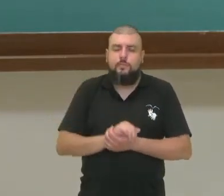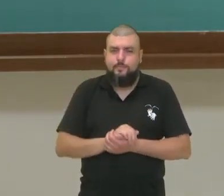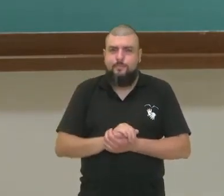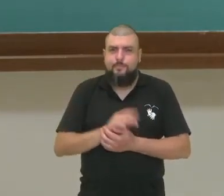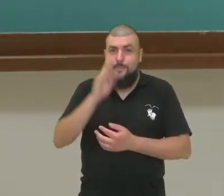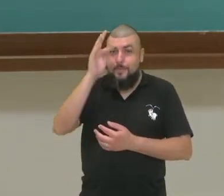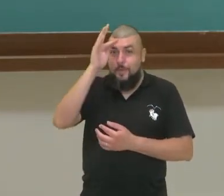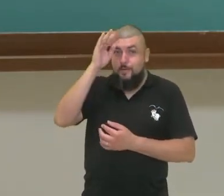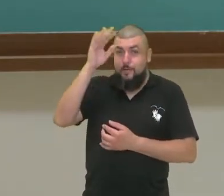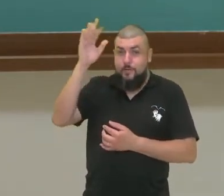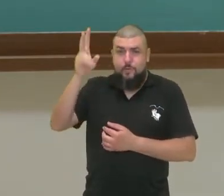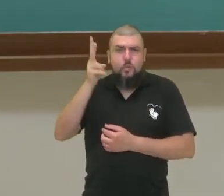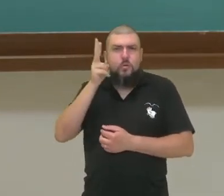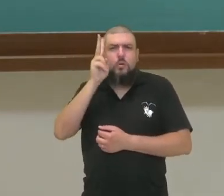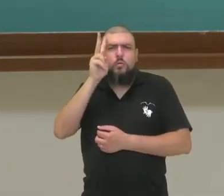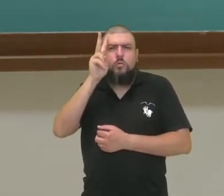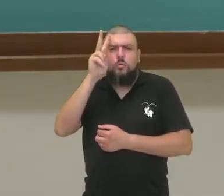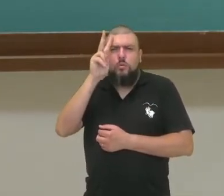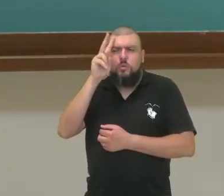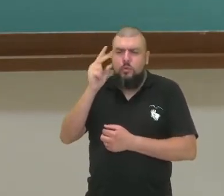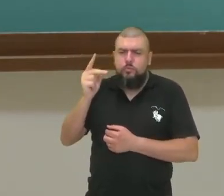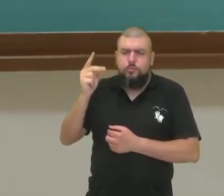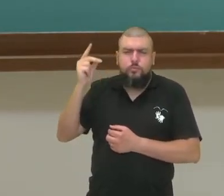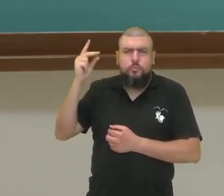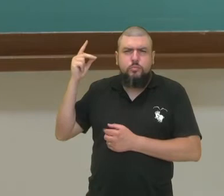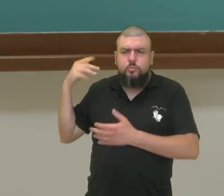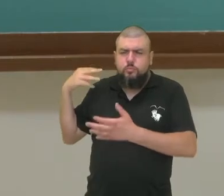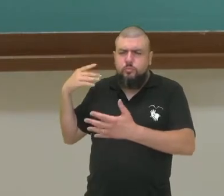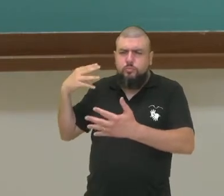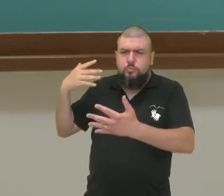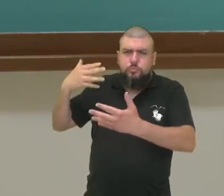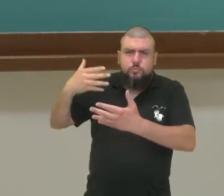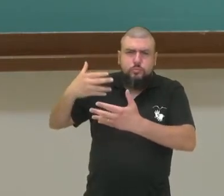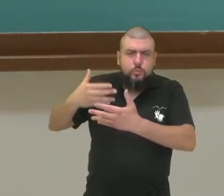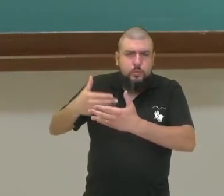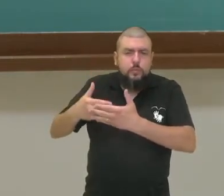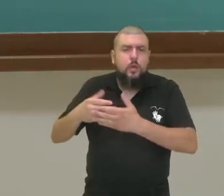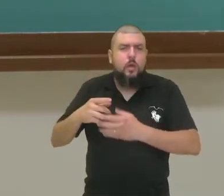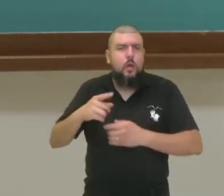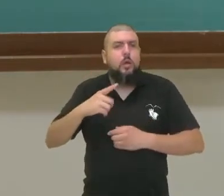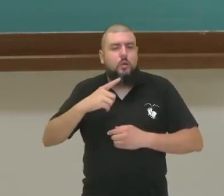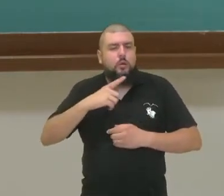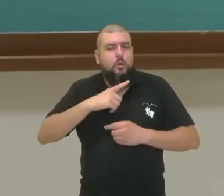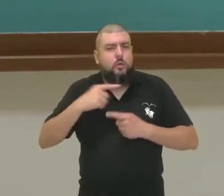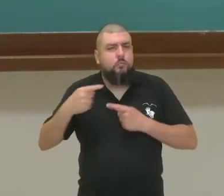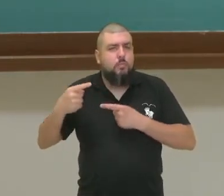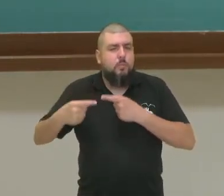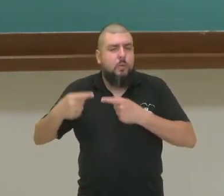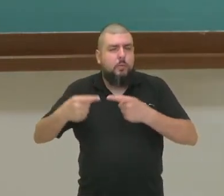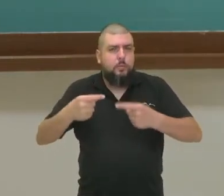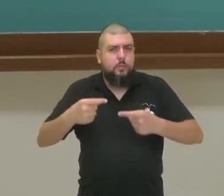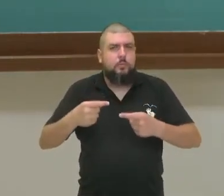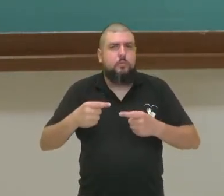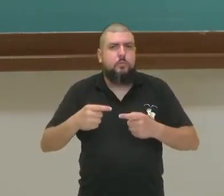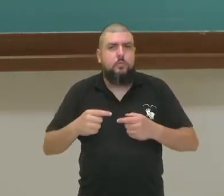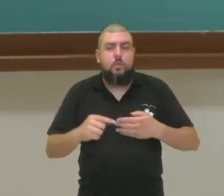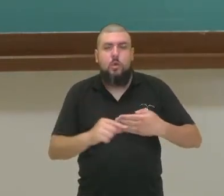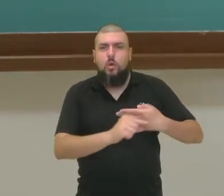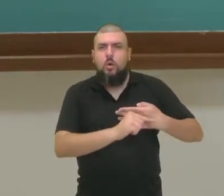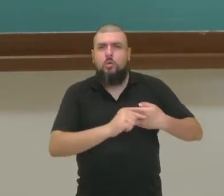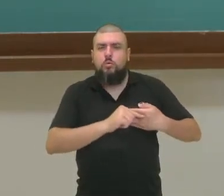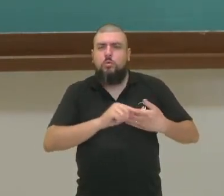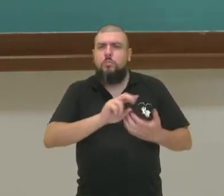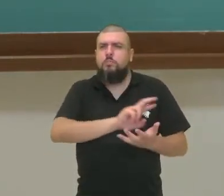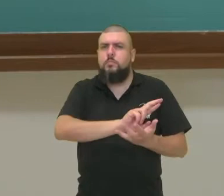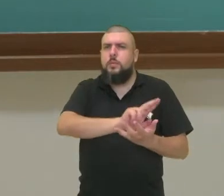foram levantadas, foram pensadas, abordadas, tá? Então, diferentes filósofos problematizaram esses